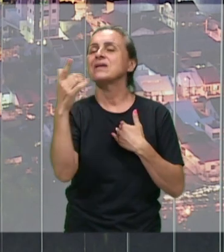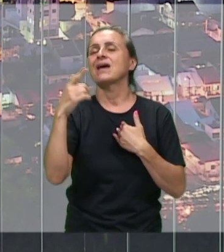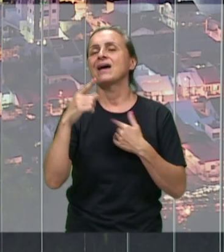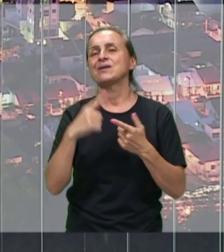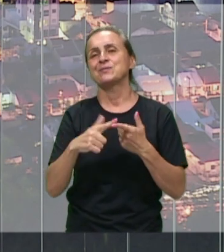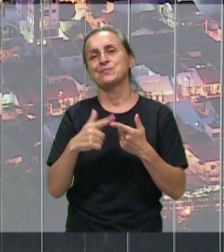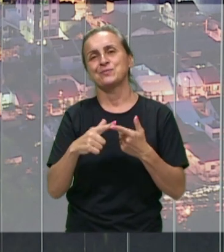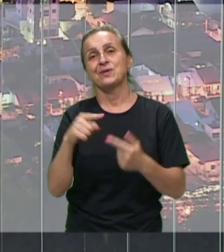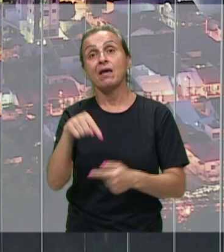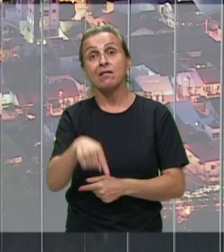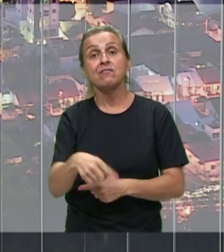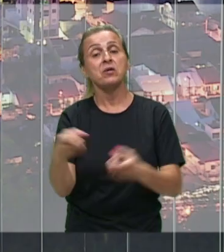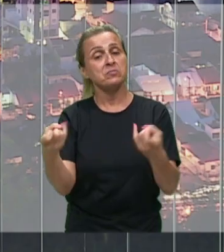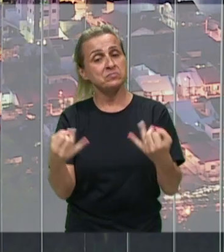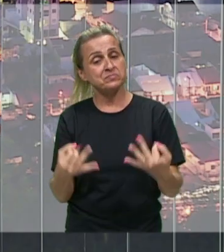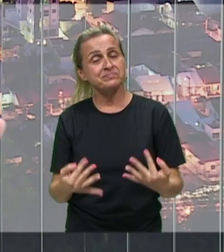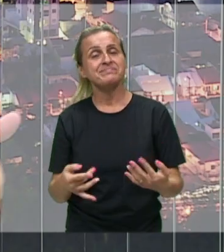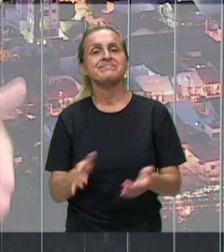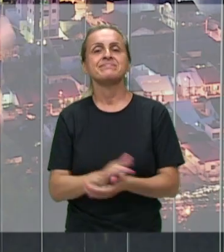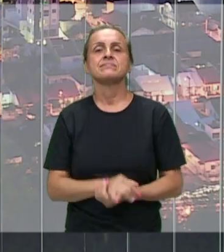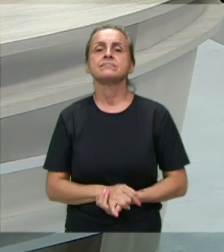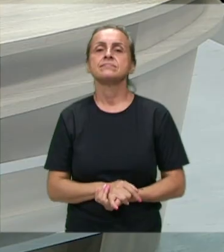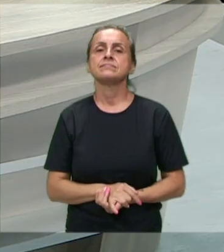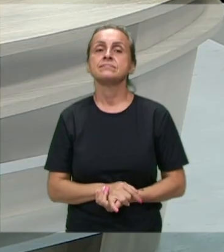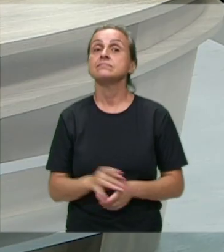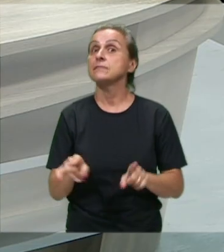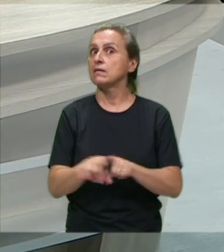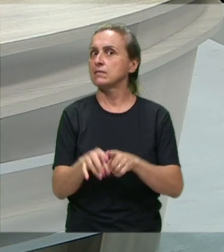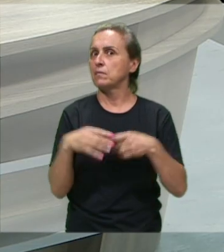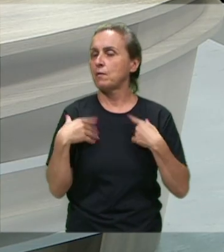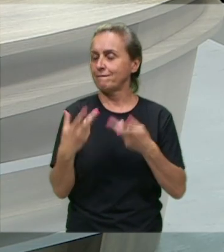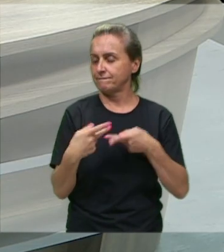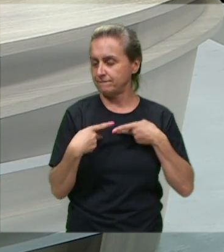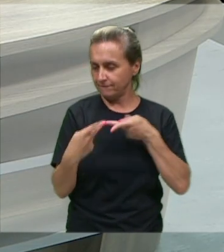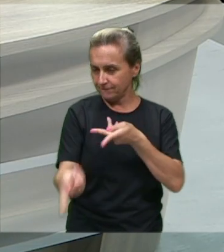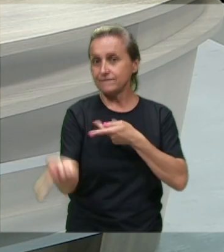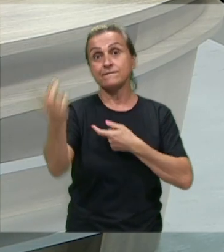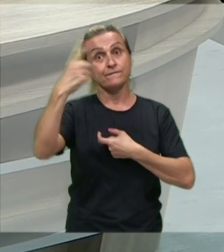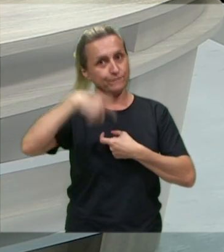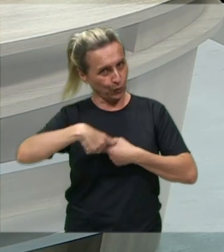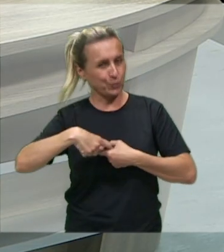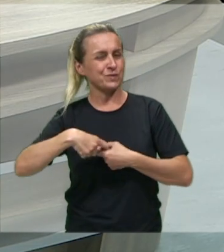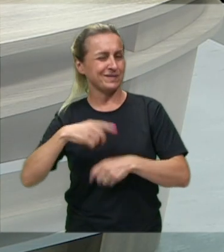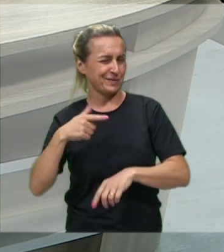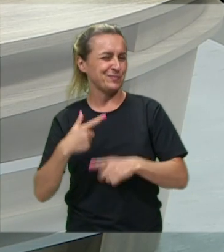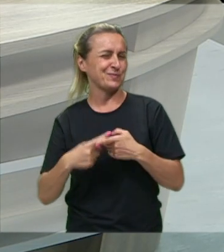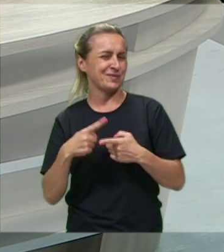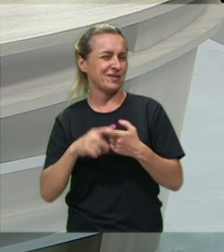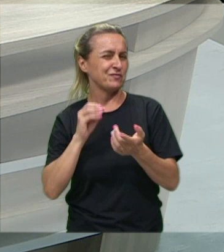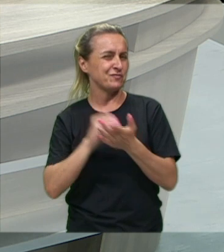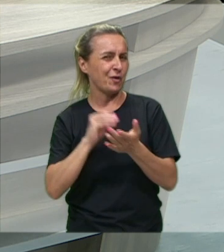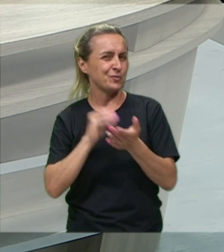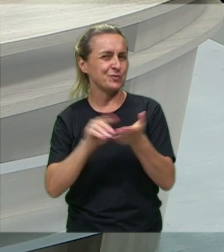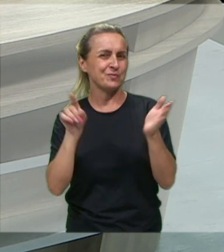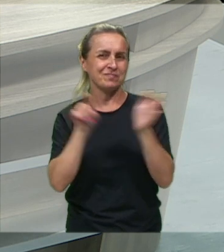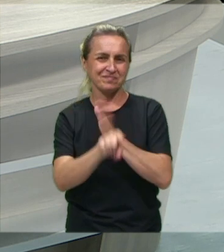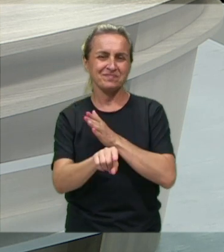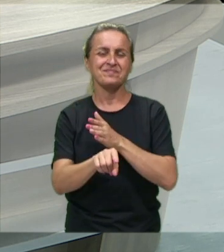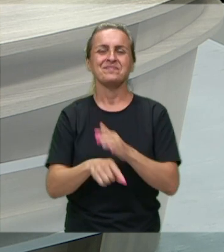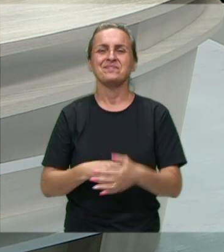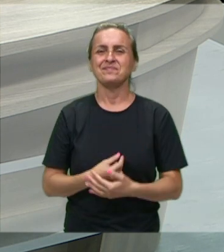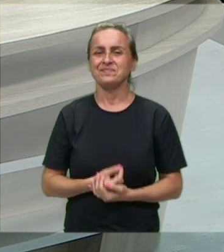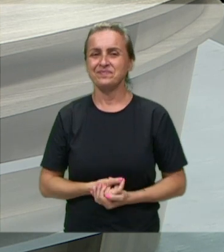dar essas explicações para a gente, te convidar para voltar aqui, porque, ó, vou te falar, eu acho que a gente só venceu